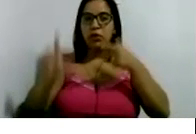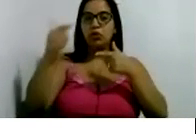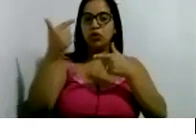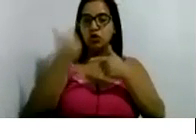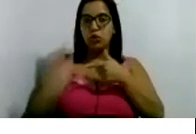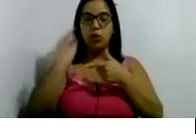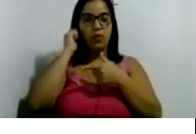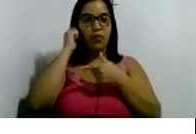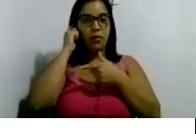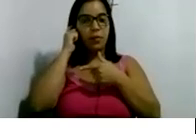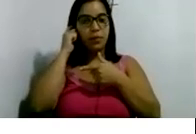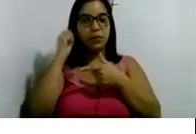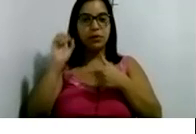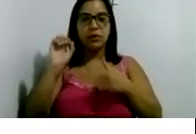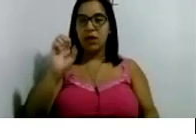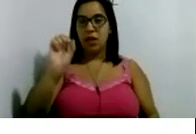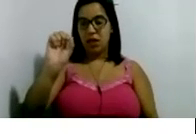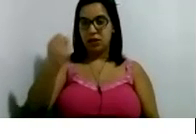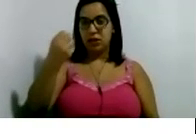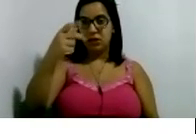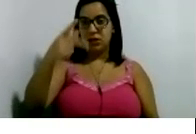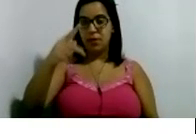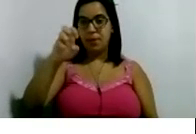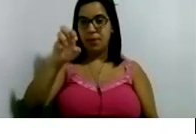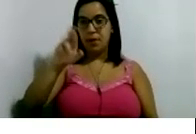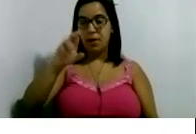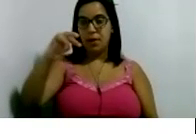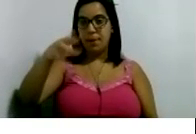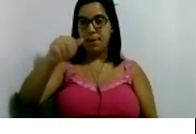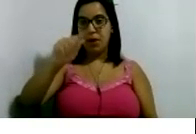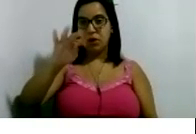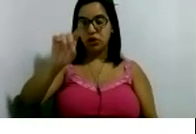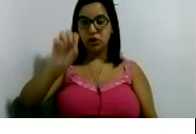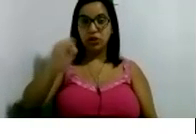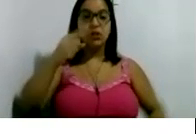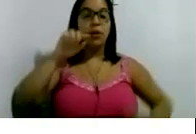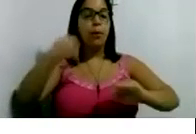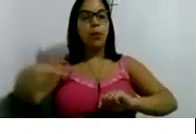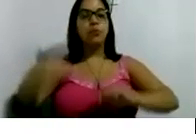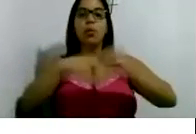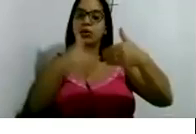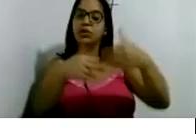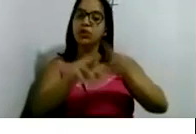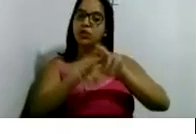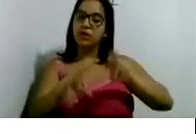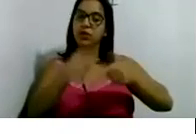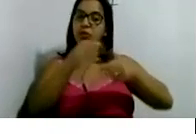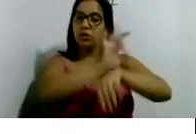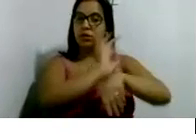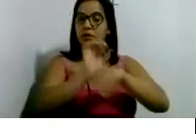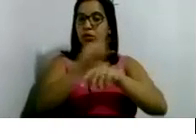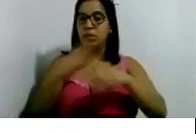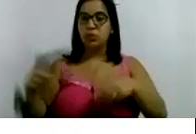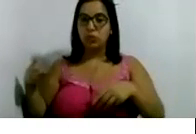transformar nas espermátides e um processo de diferenciação celular para a formação dos